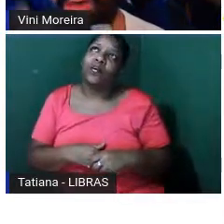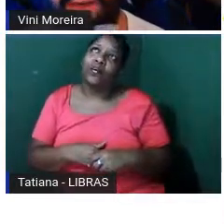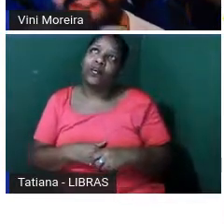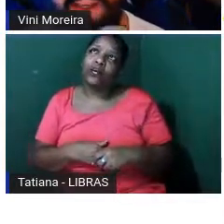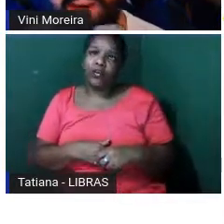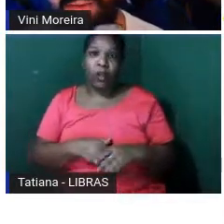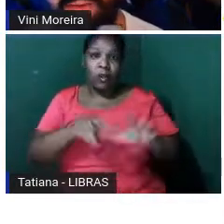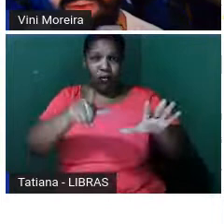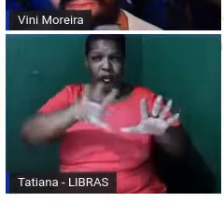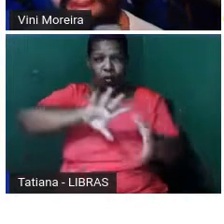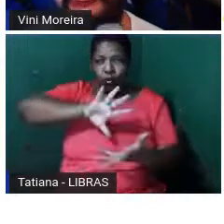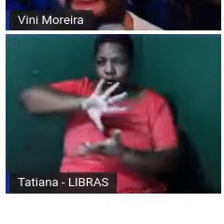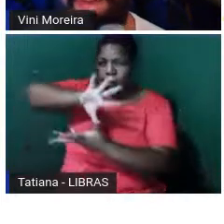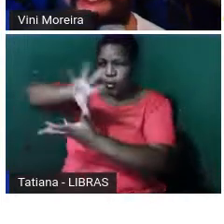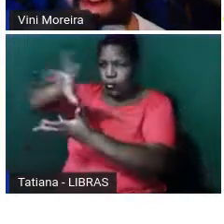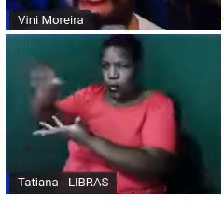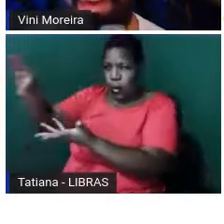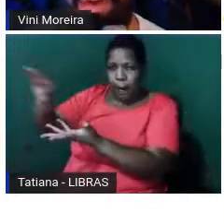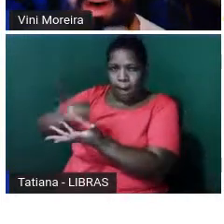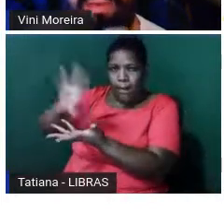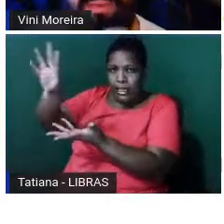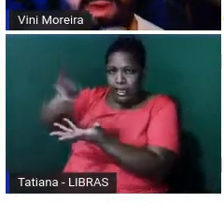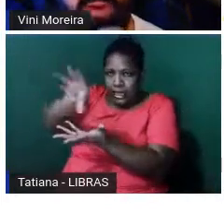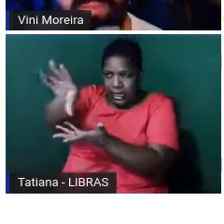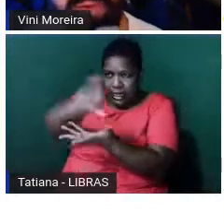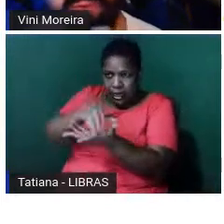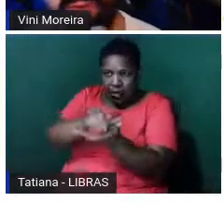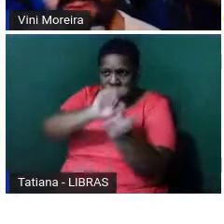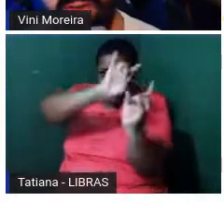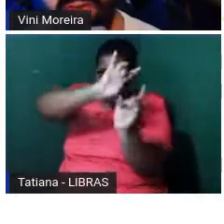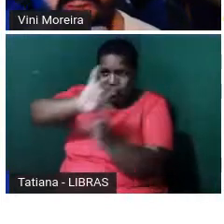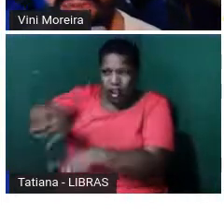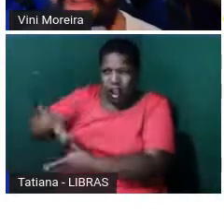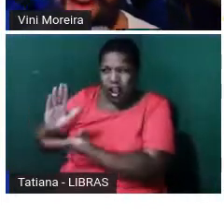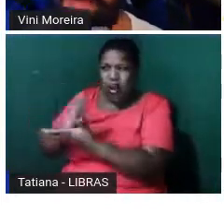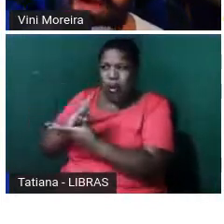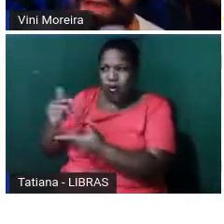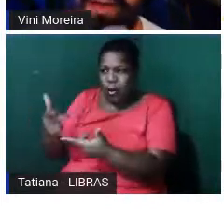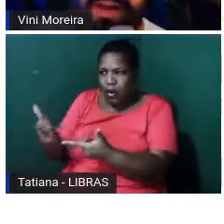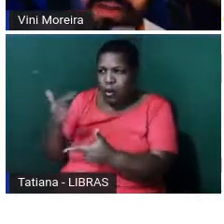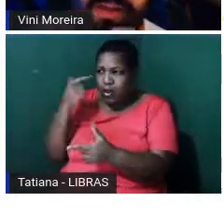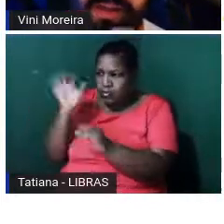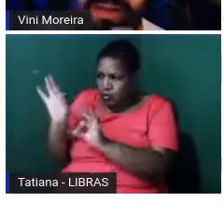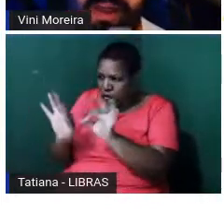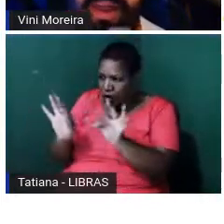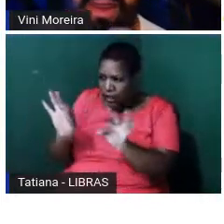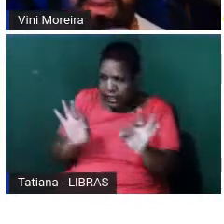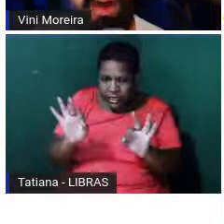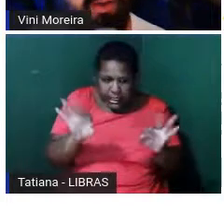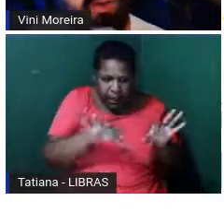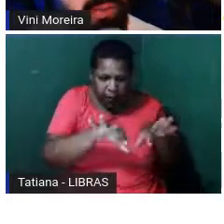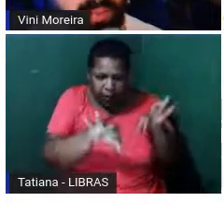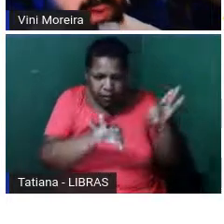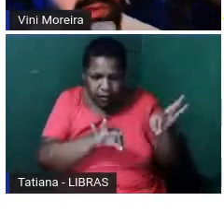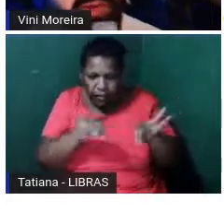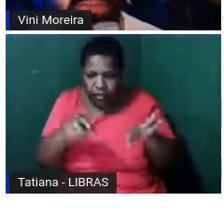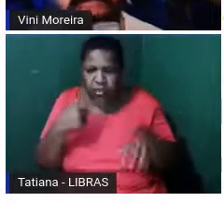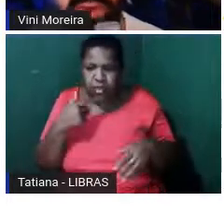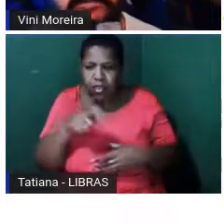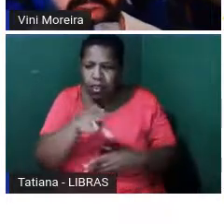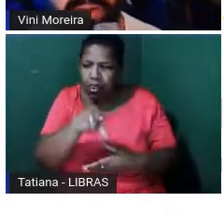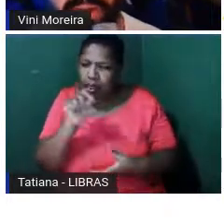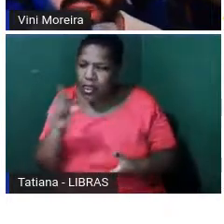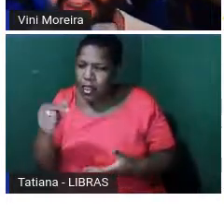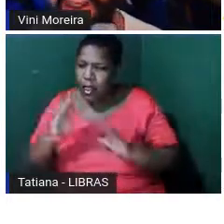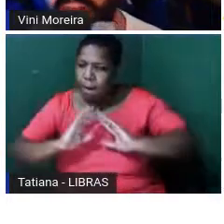em todo o material todo o material e você vai jogar fora algumas coisas e você vai ver organizar outras de acordo com